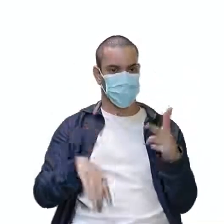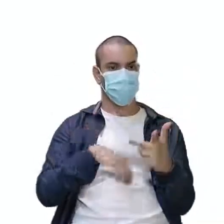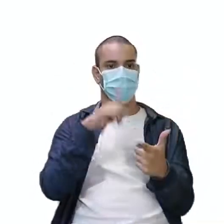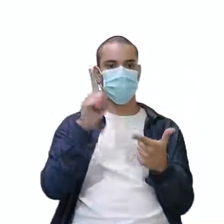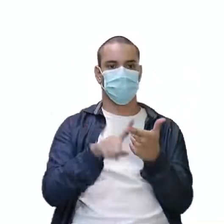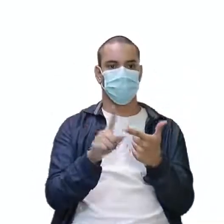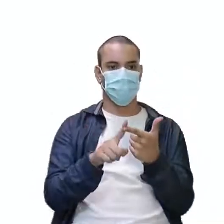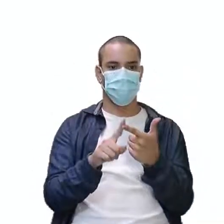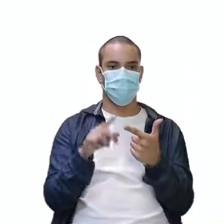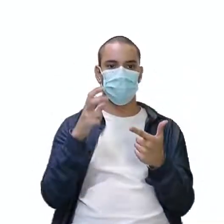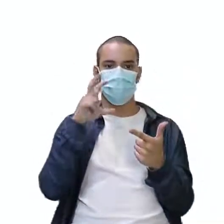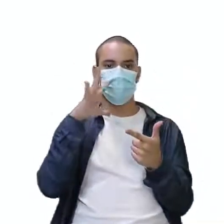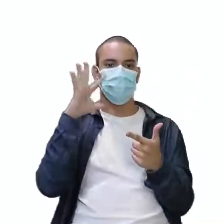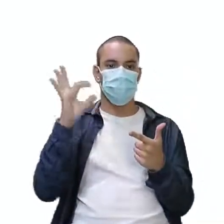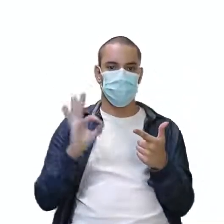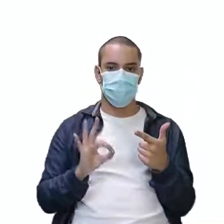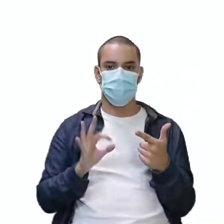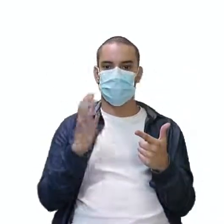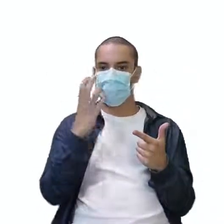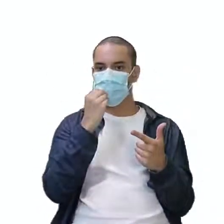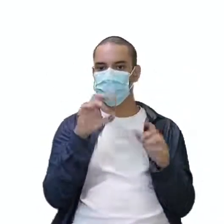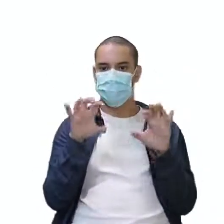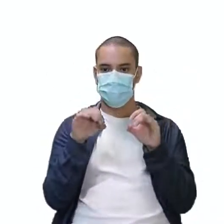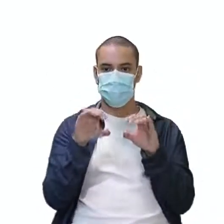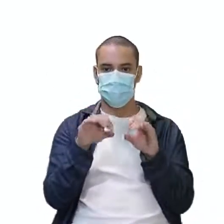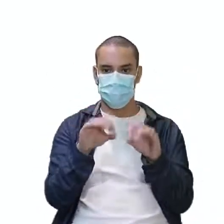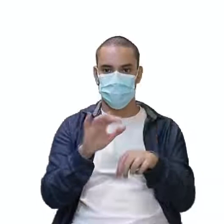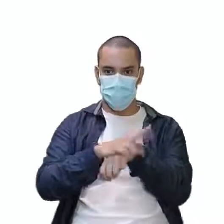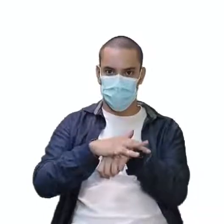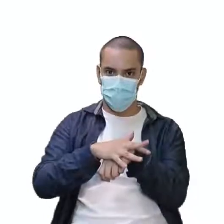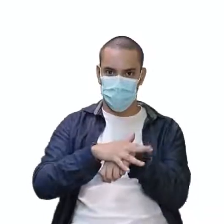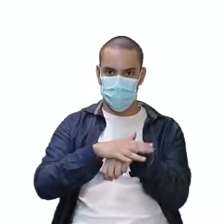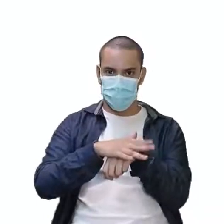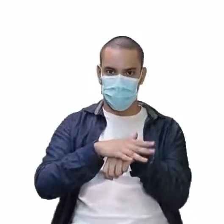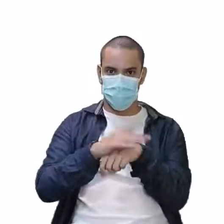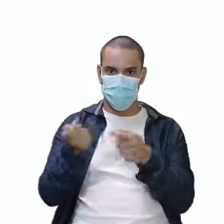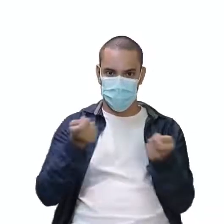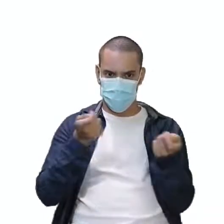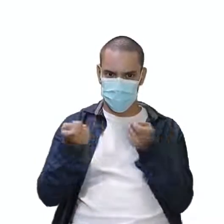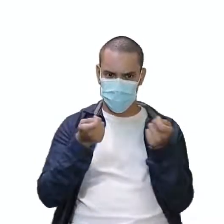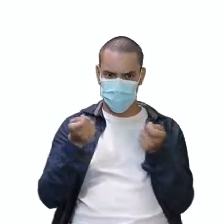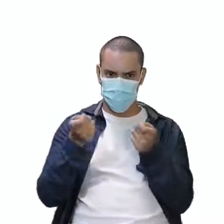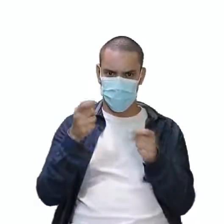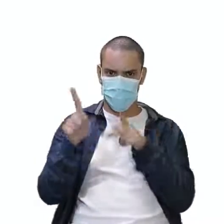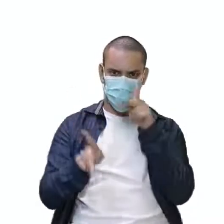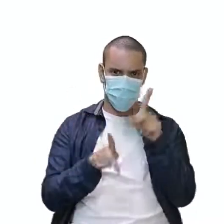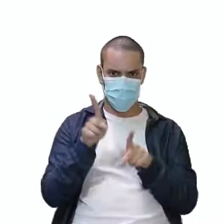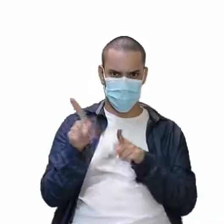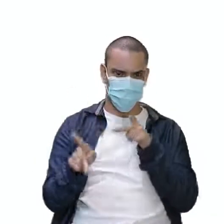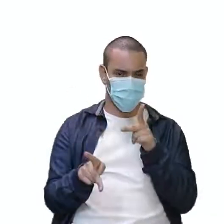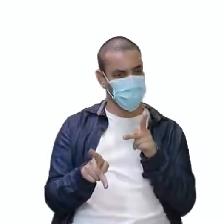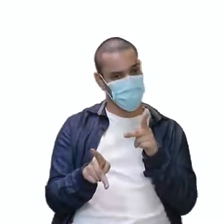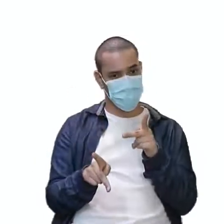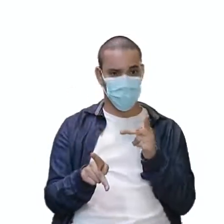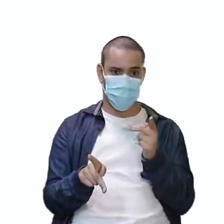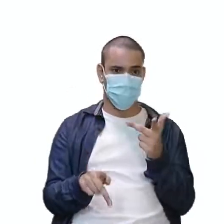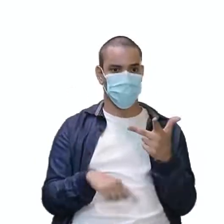B, roedores alimentando-se de ratos doentes do seu ninho. Controle populacional? Pode ser,